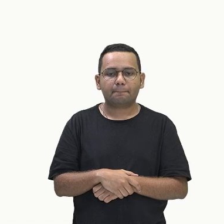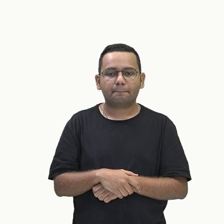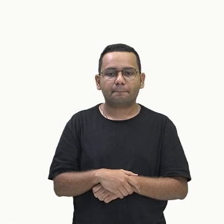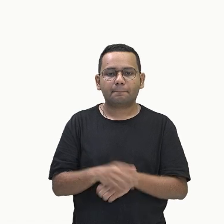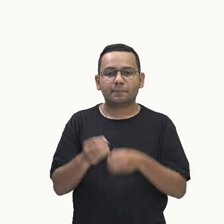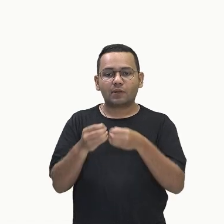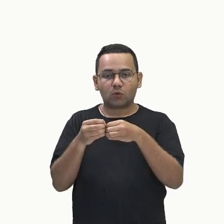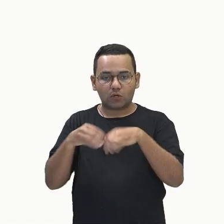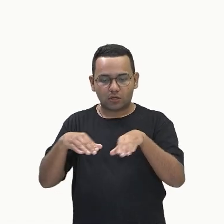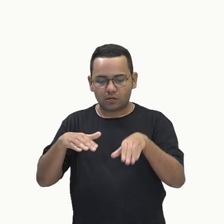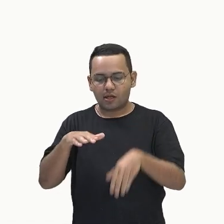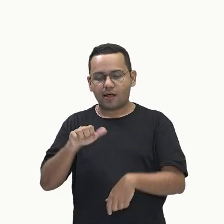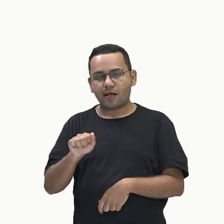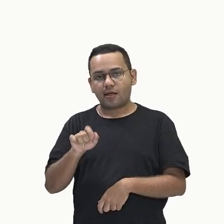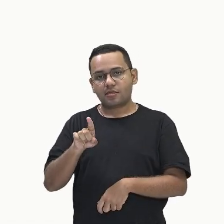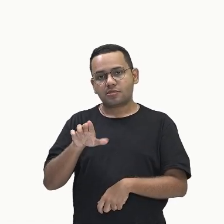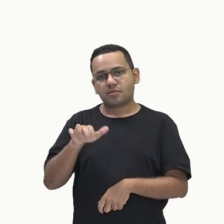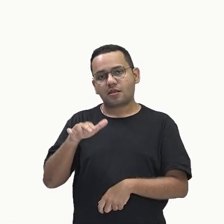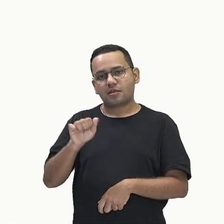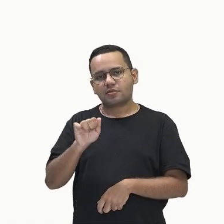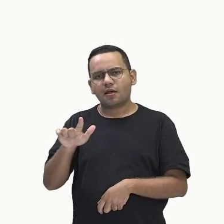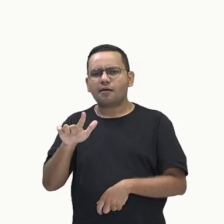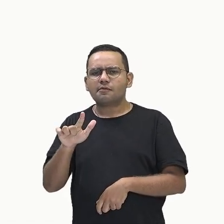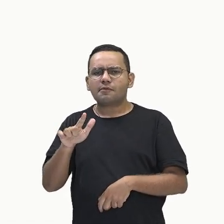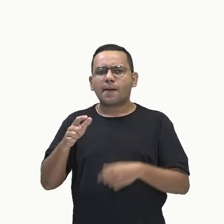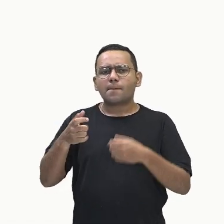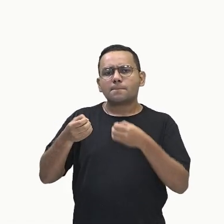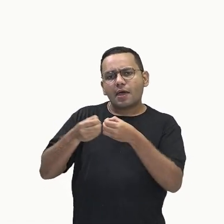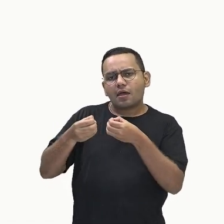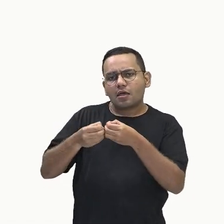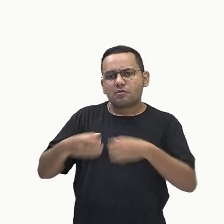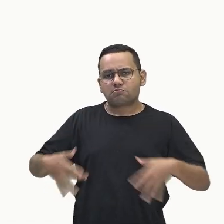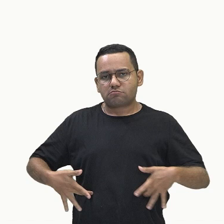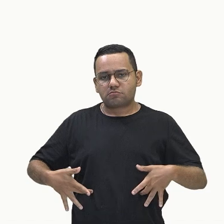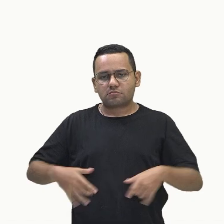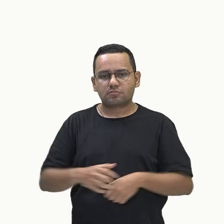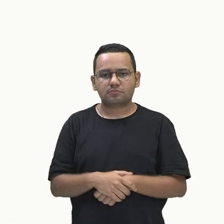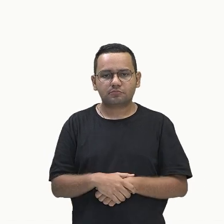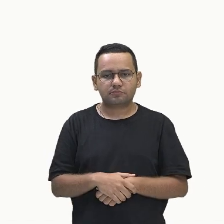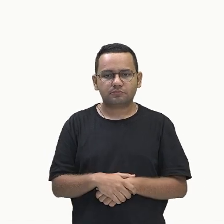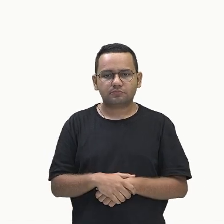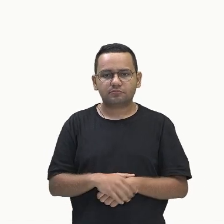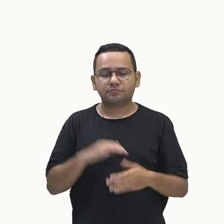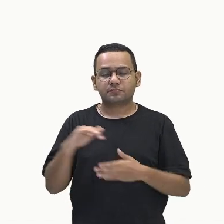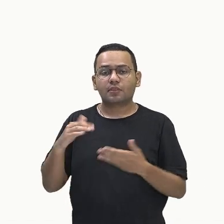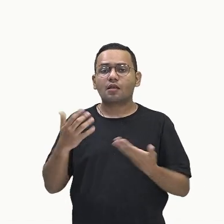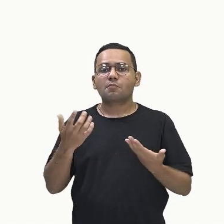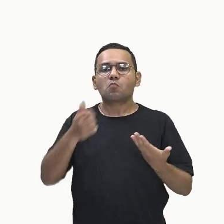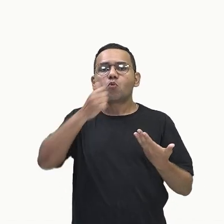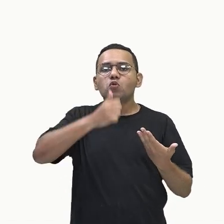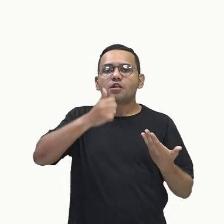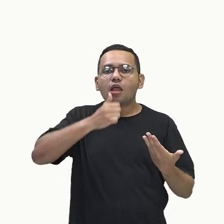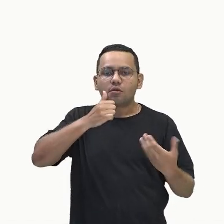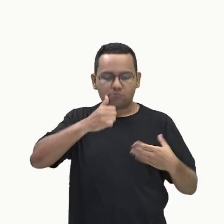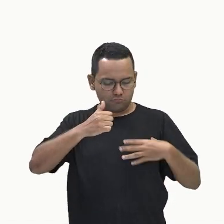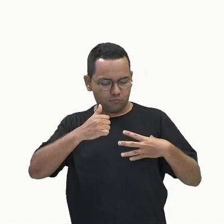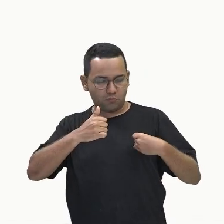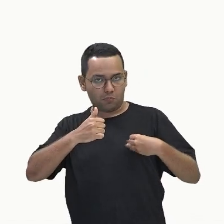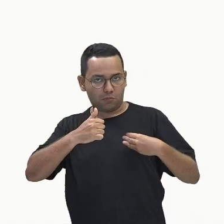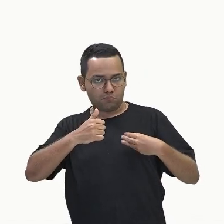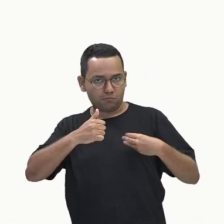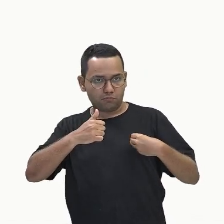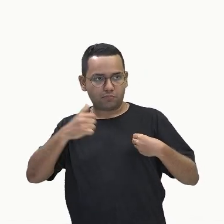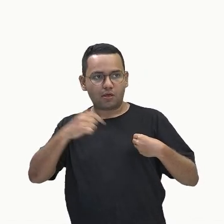glândula adrenal, que fica lá juntinha dos rins. As mamas, como eu falei agora há pouco, né, devido à ação do hormônio chamado